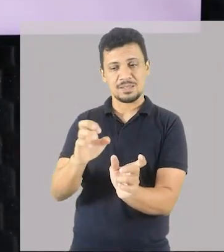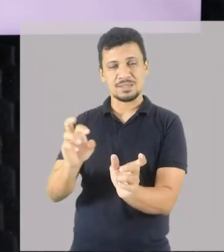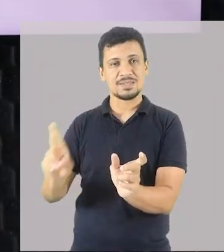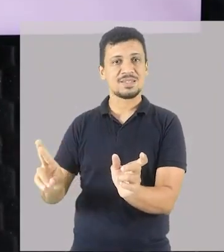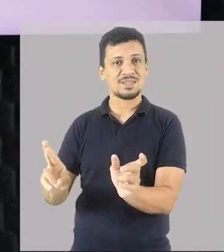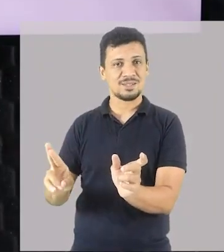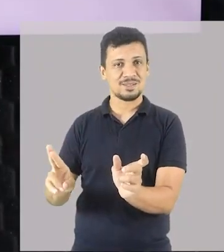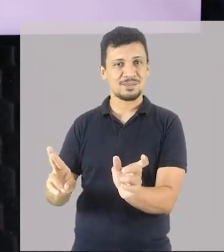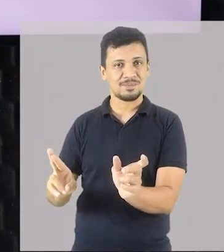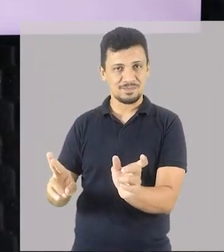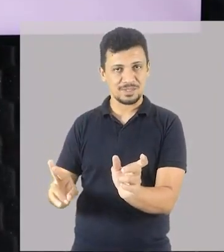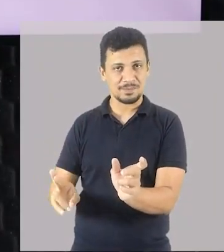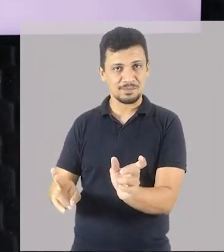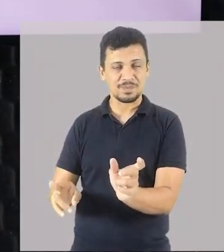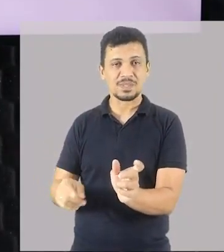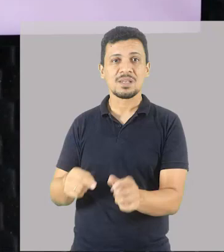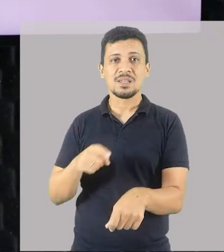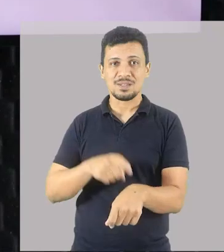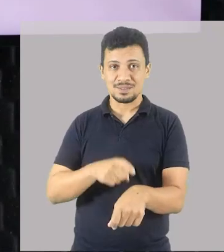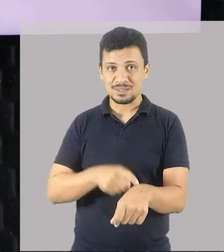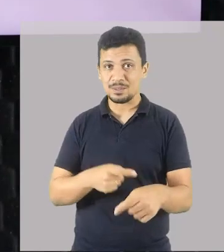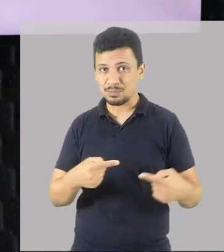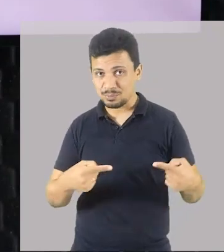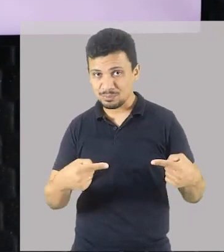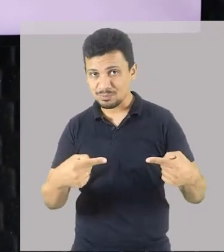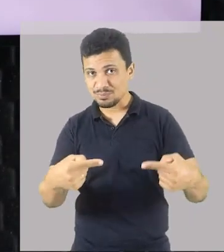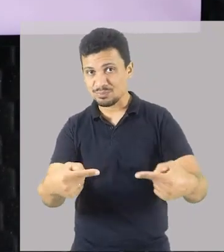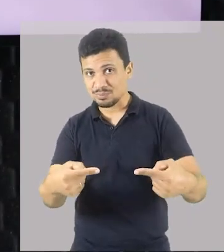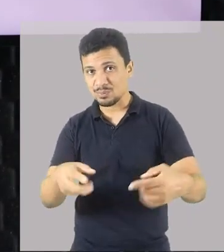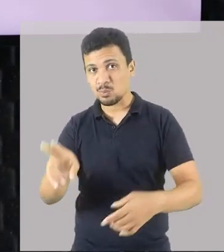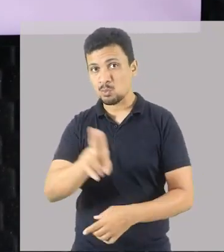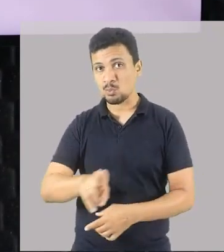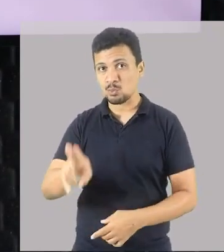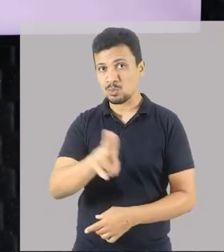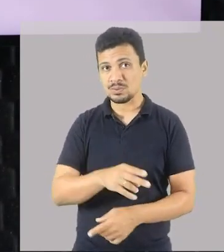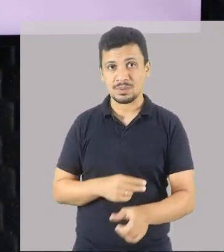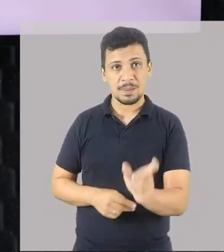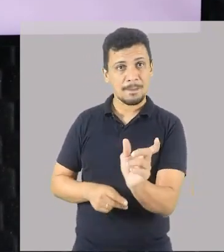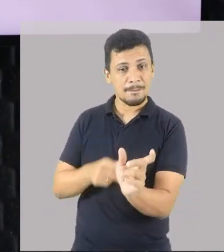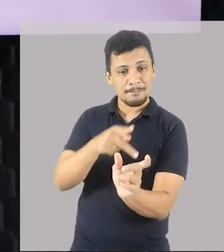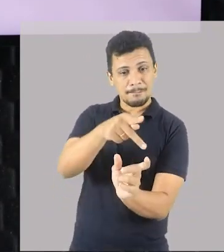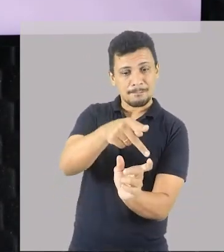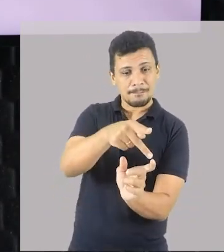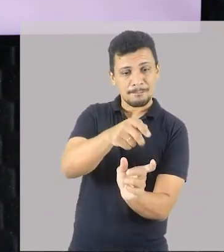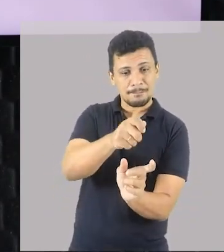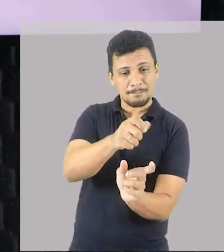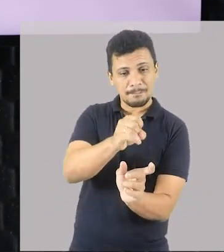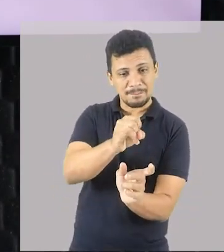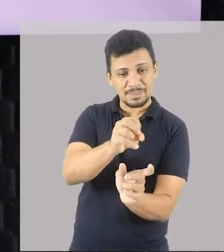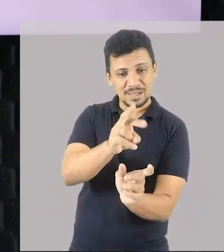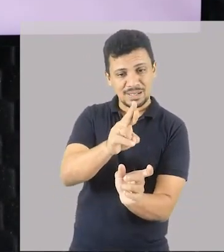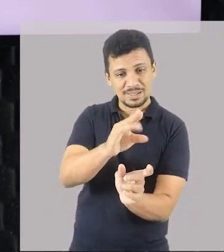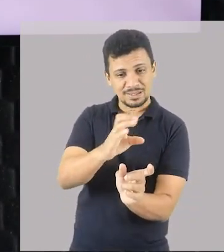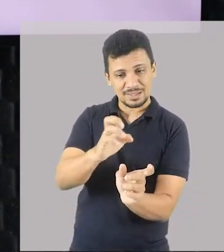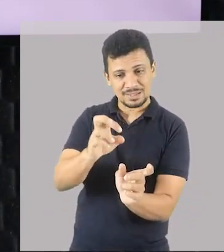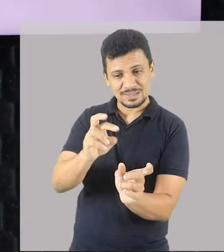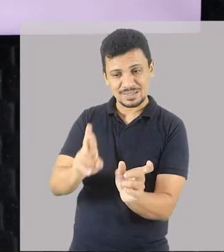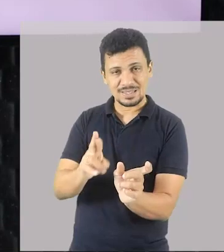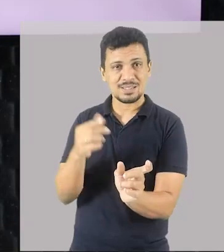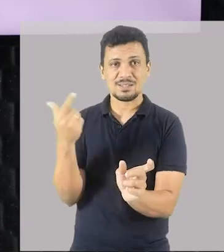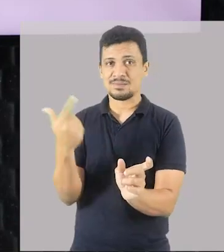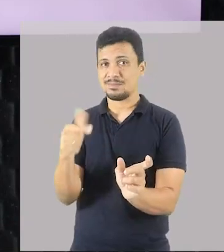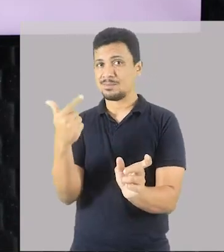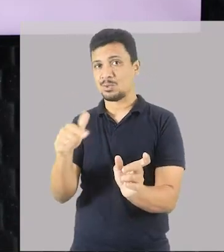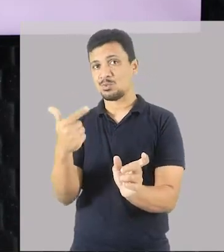EC. O prefixo e o sufixo verbal ao mesmo tempo. Não existe pairecer. Certo? Espairecer, eu